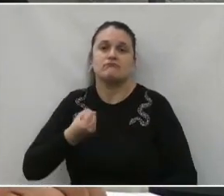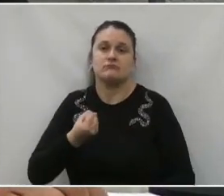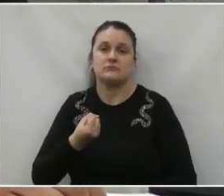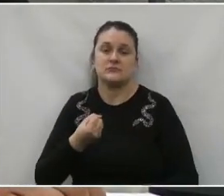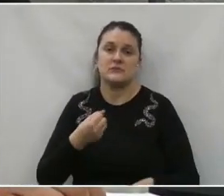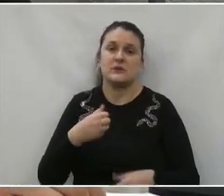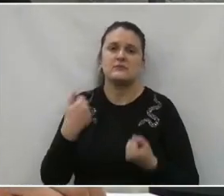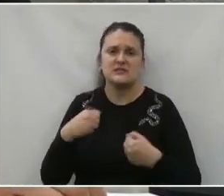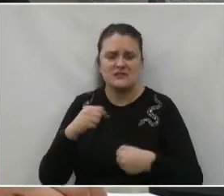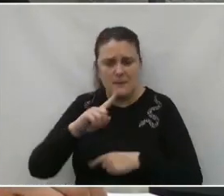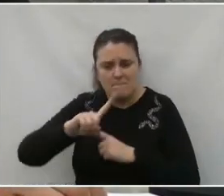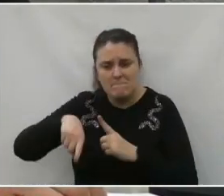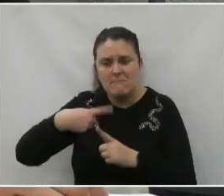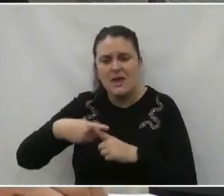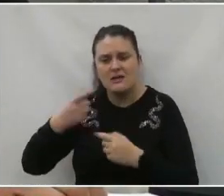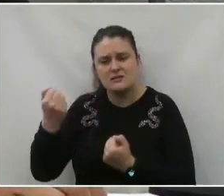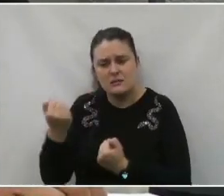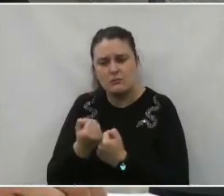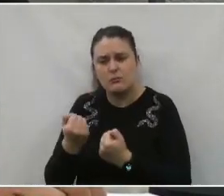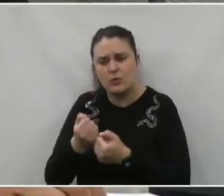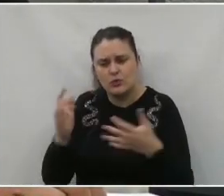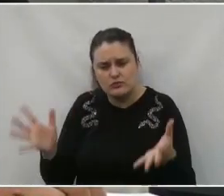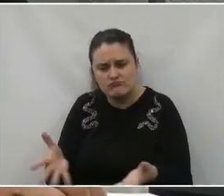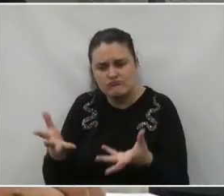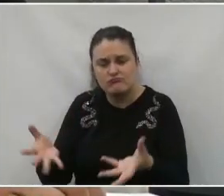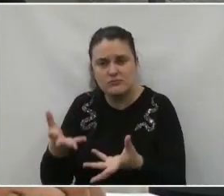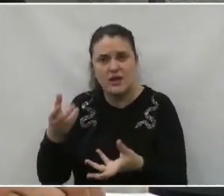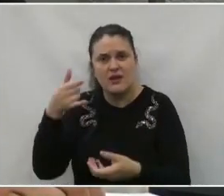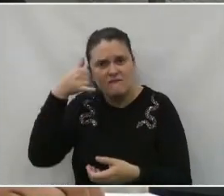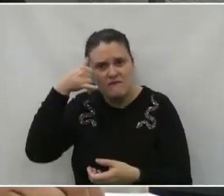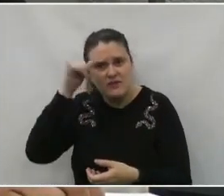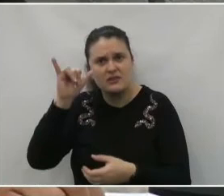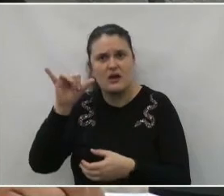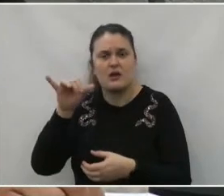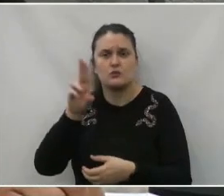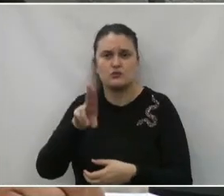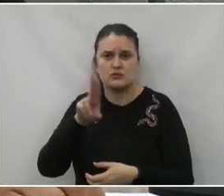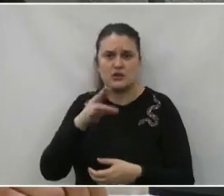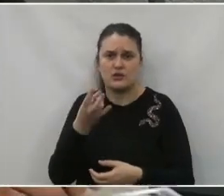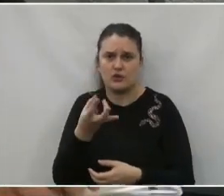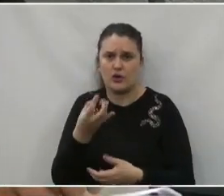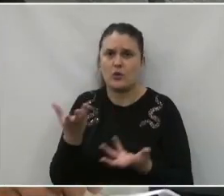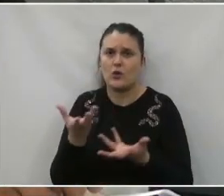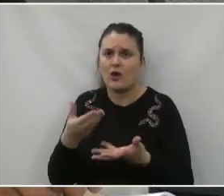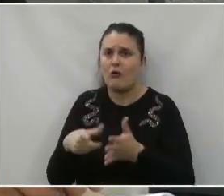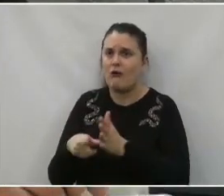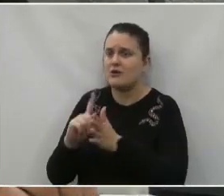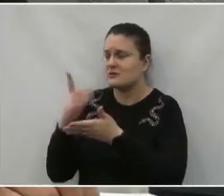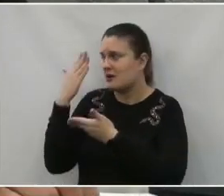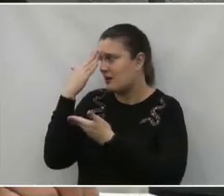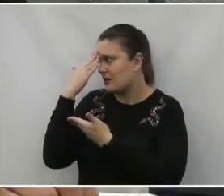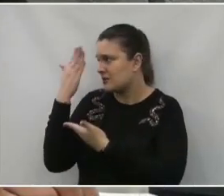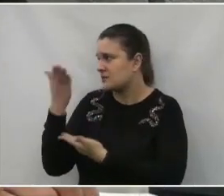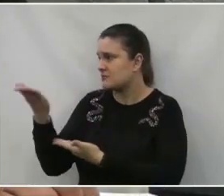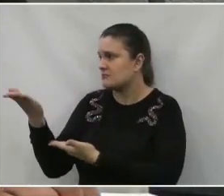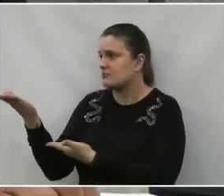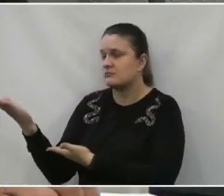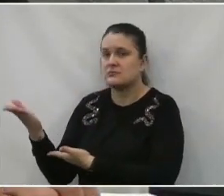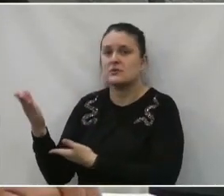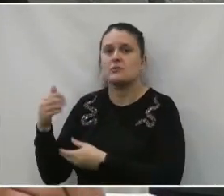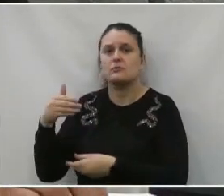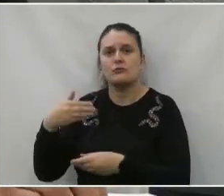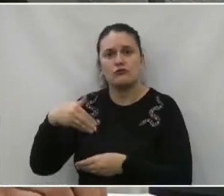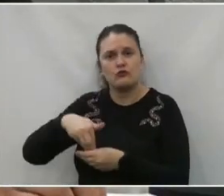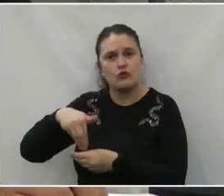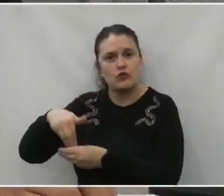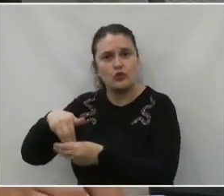vez mais nesses programas de prevenção às drogas, e eu quero aqui, de antemão, agradecer aos senhores, aonde teve a votação